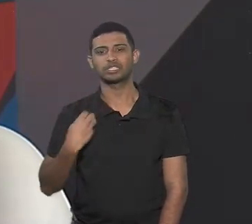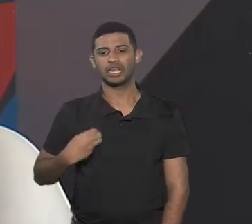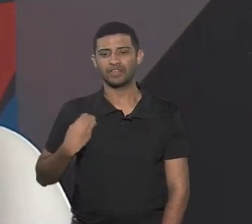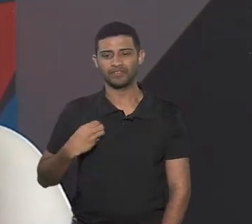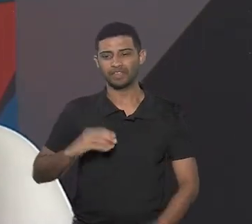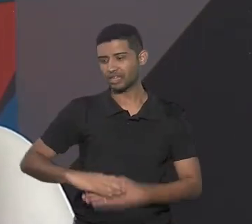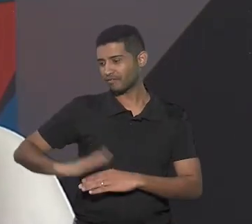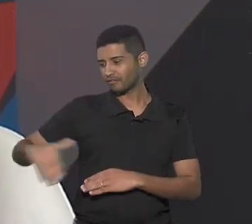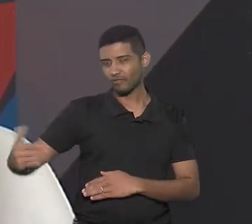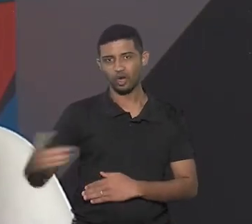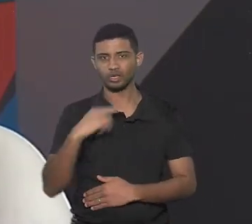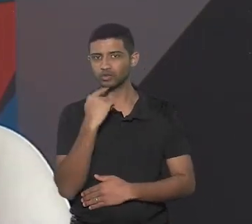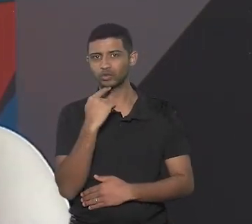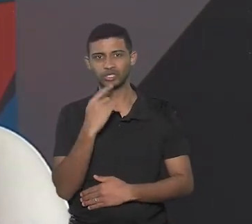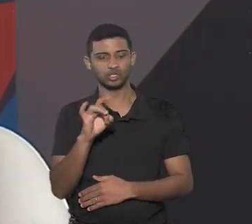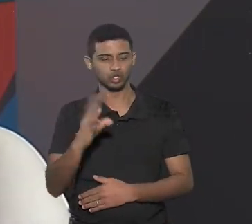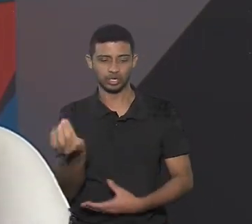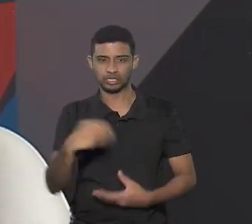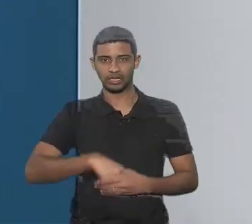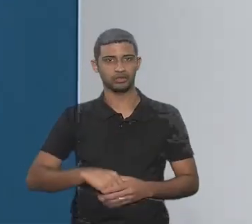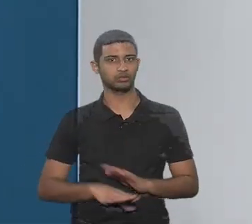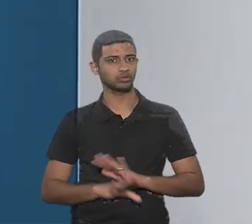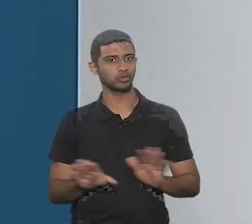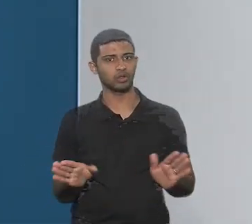a possibilidade de viver fora do ventre.